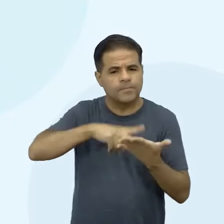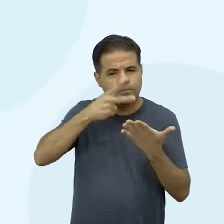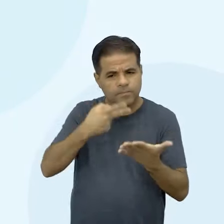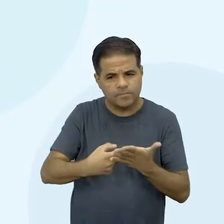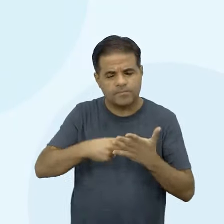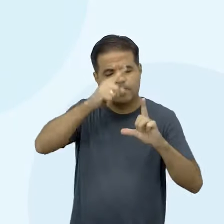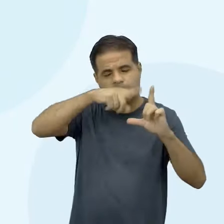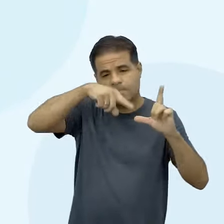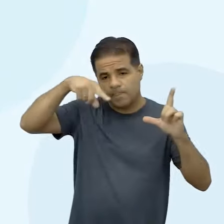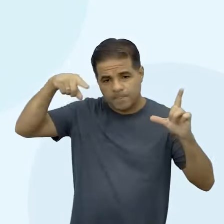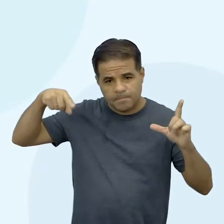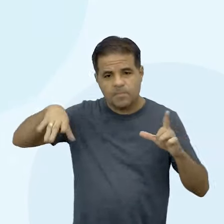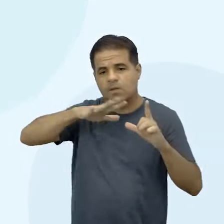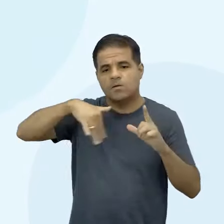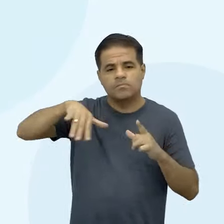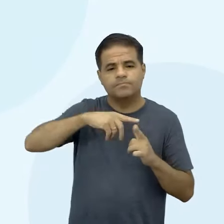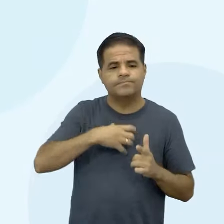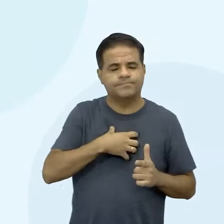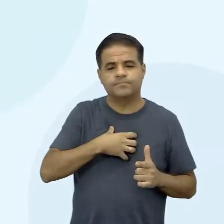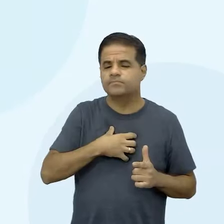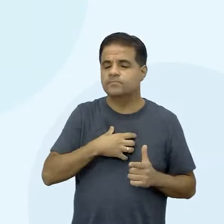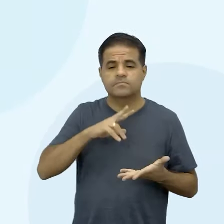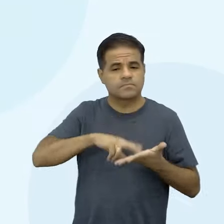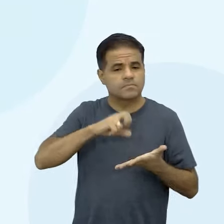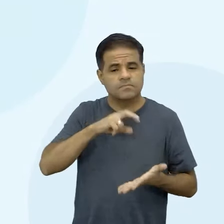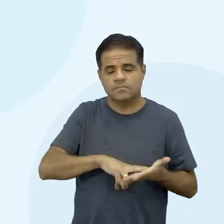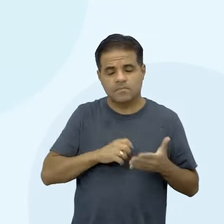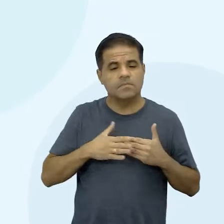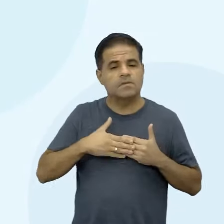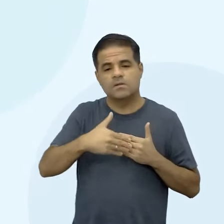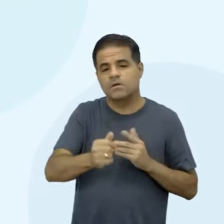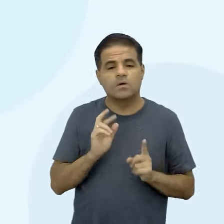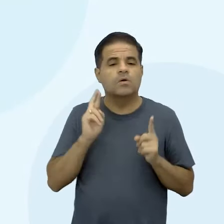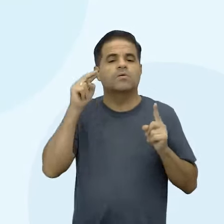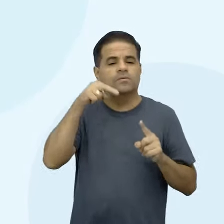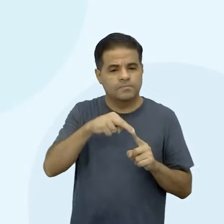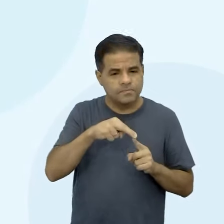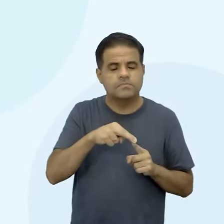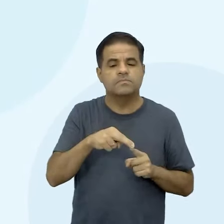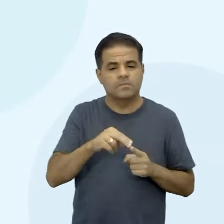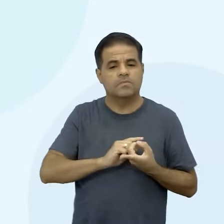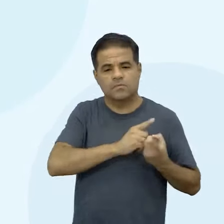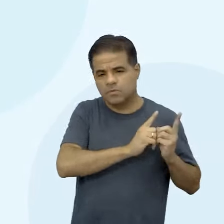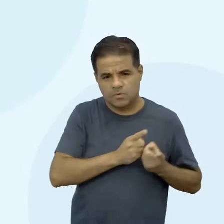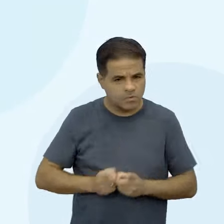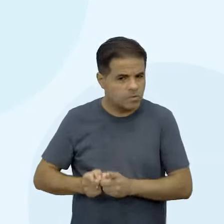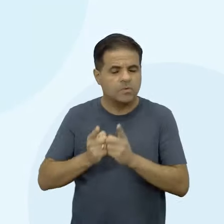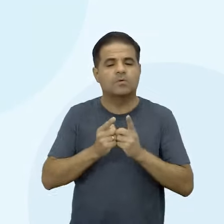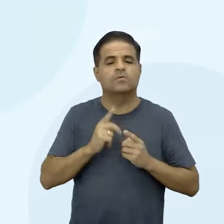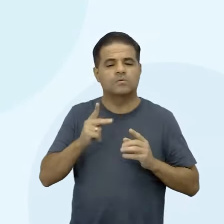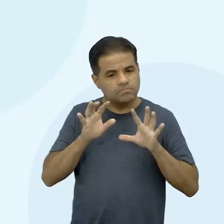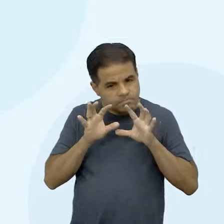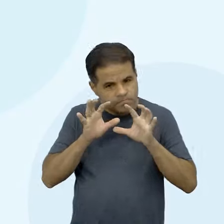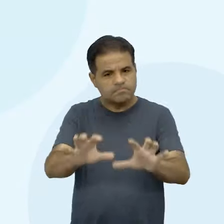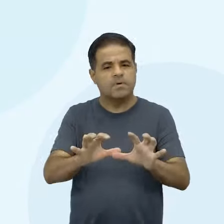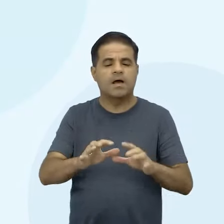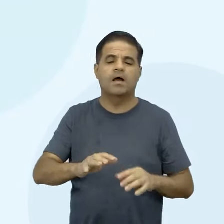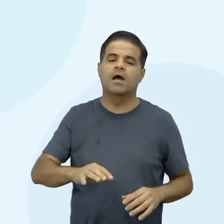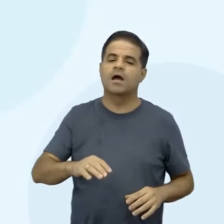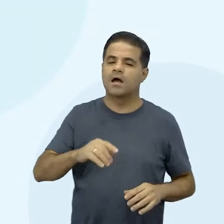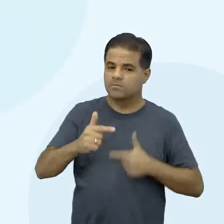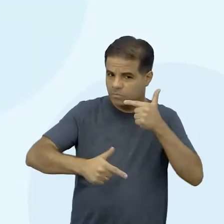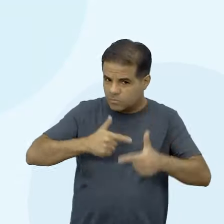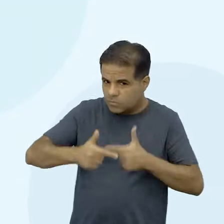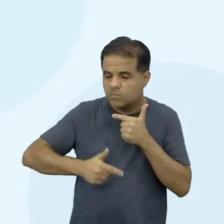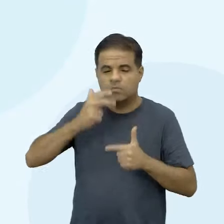de índices e taxas de natureza econômica, tendo como referência a dinâmica das populações e seu impacto na cultura, no